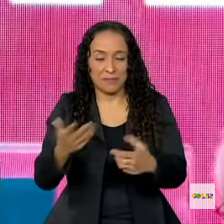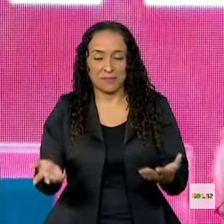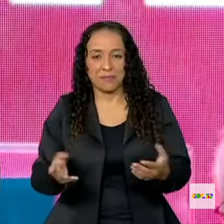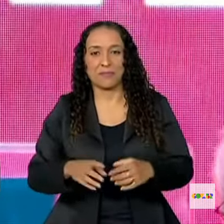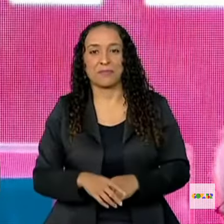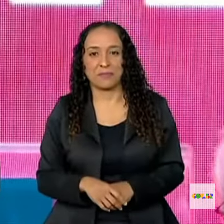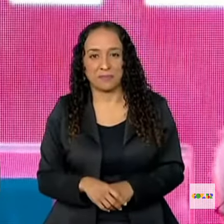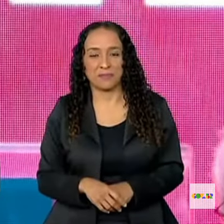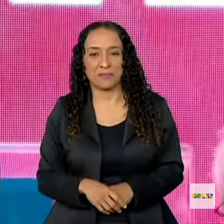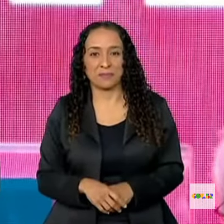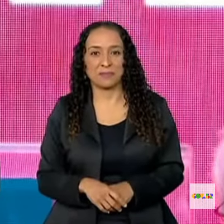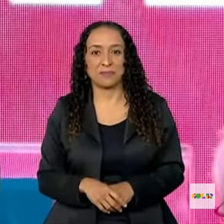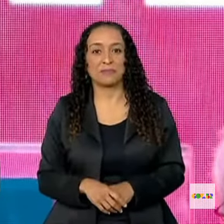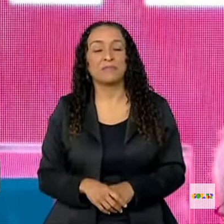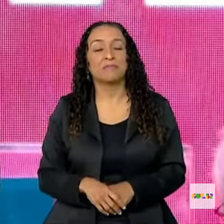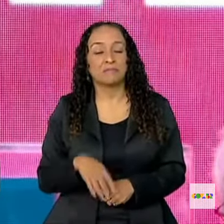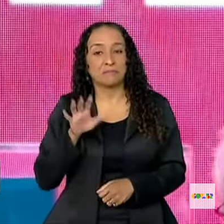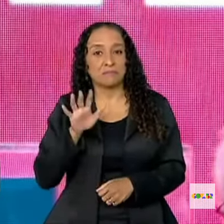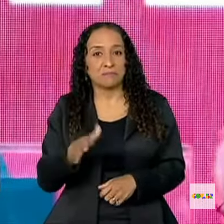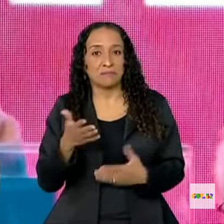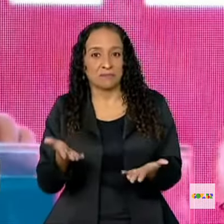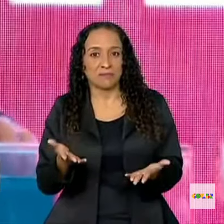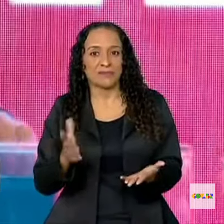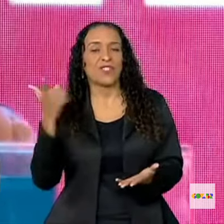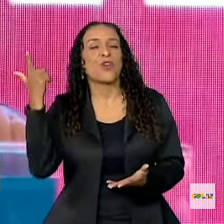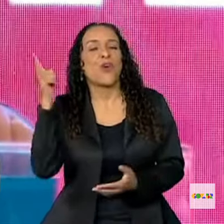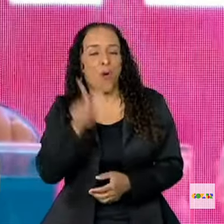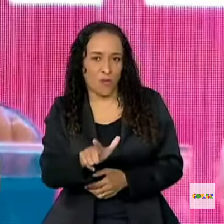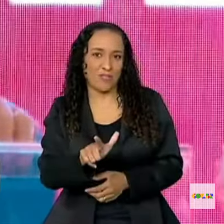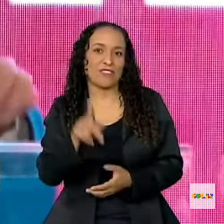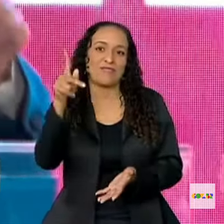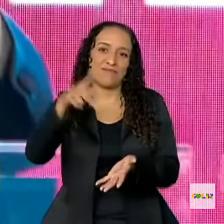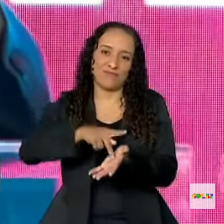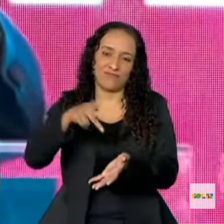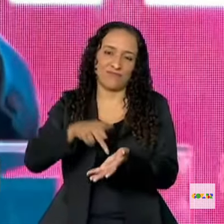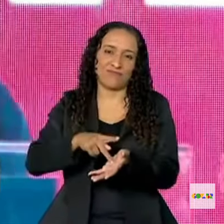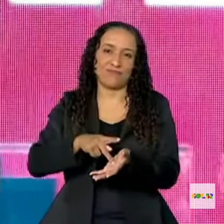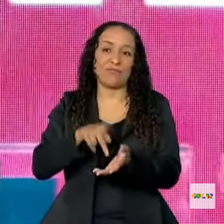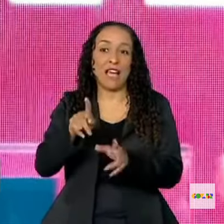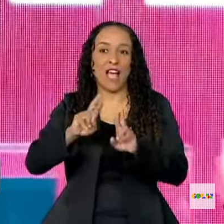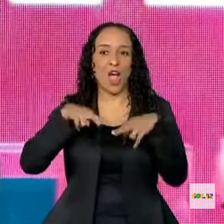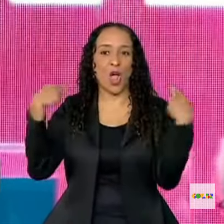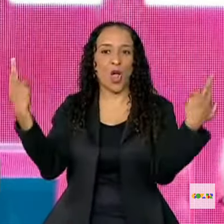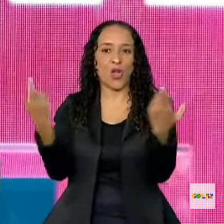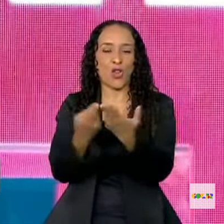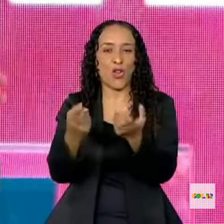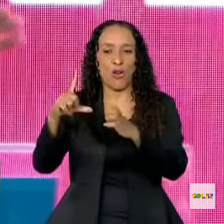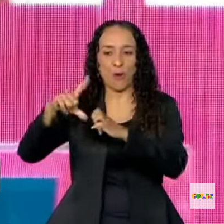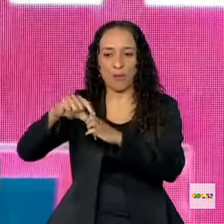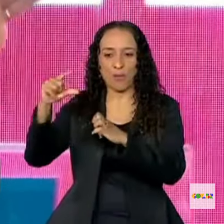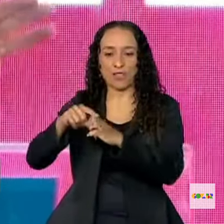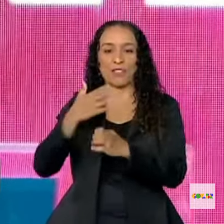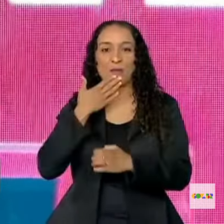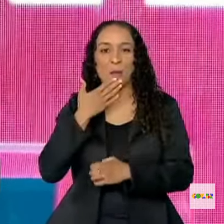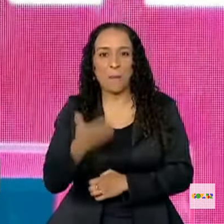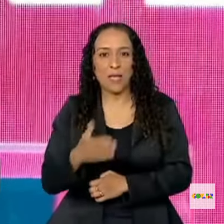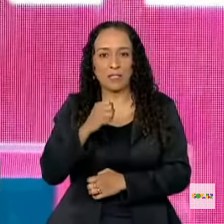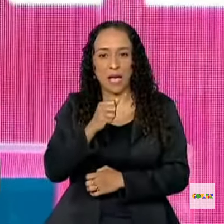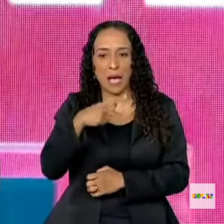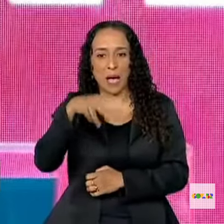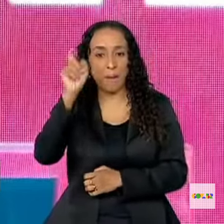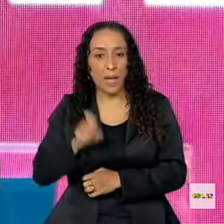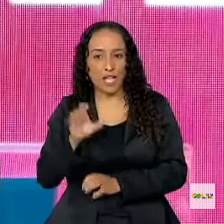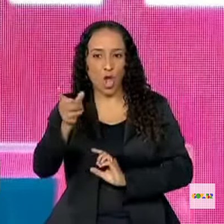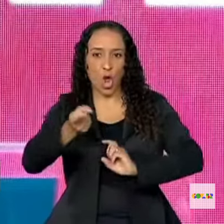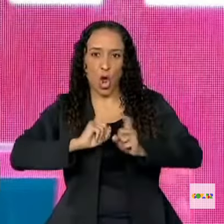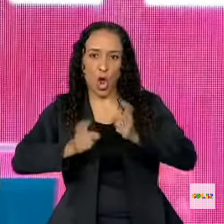empresários E isso nós conseguimos e essa reunão empresários que eu peço para coordenar